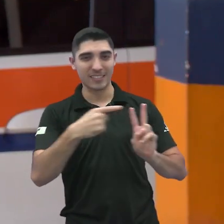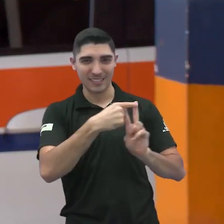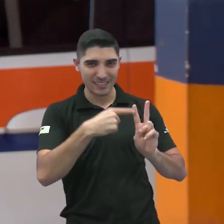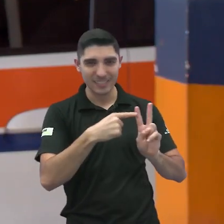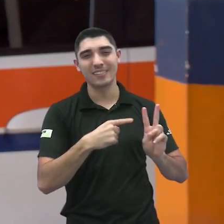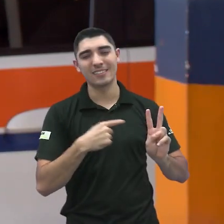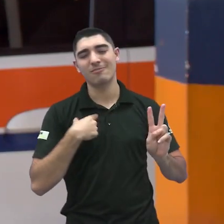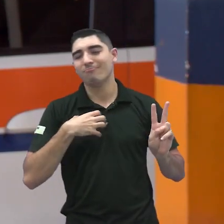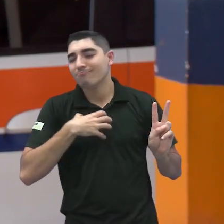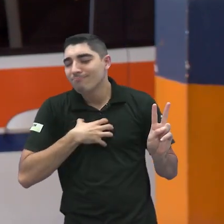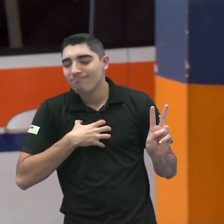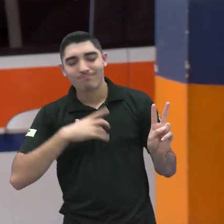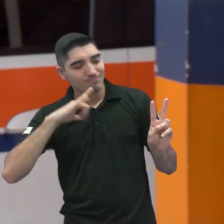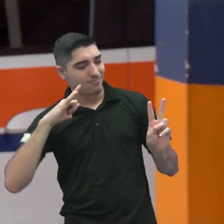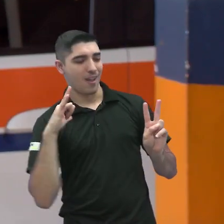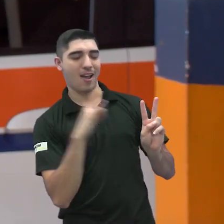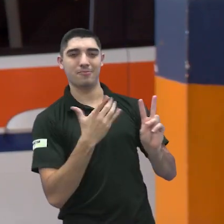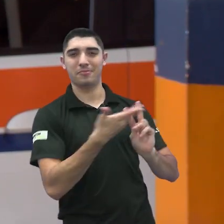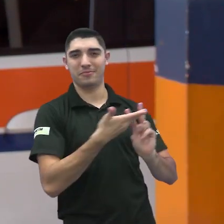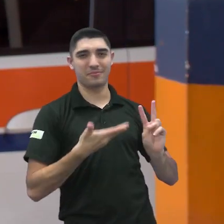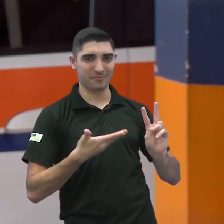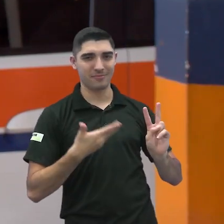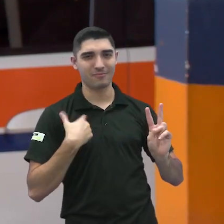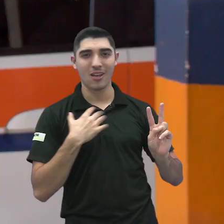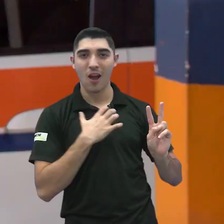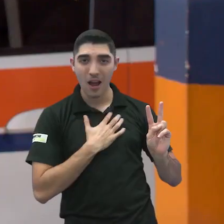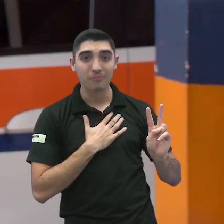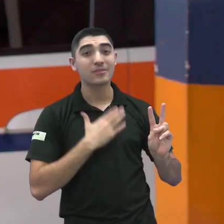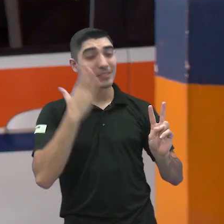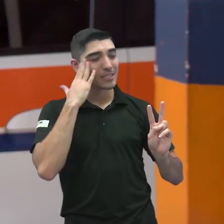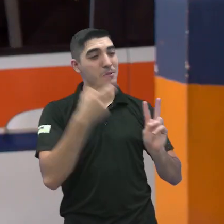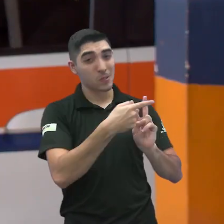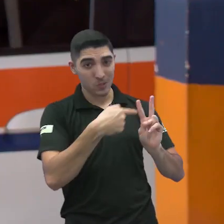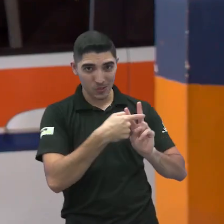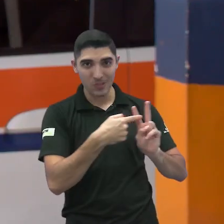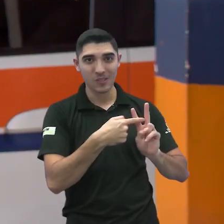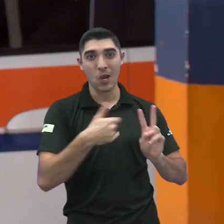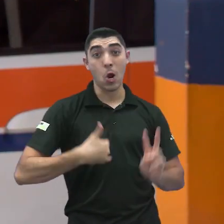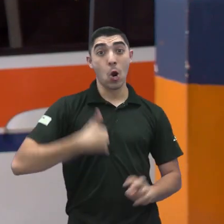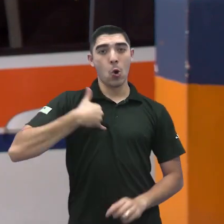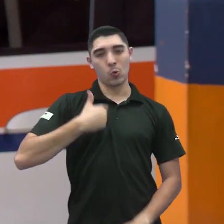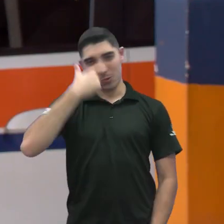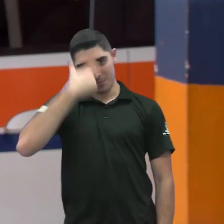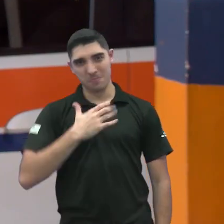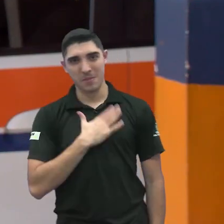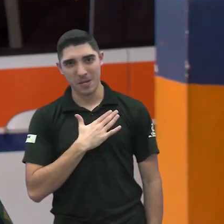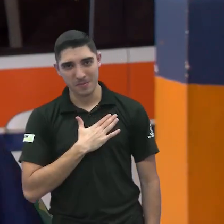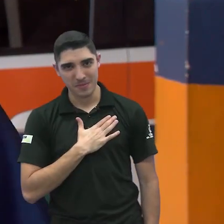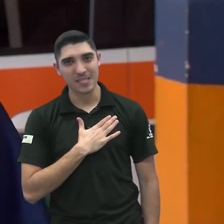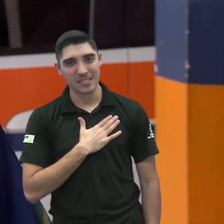20. Bastante apaixonado, amo meus filhos. Sei que eles têm orgulho do pai,